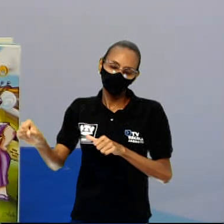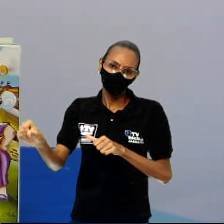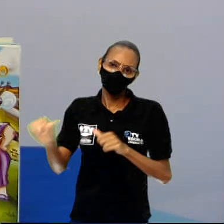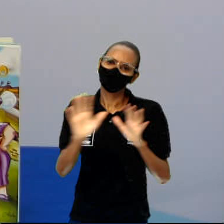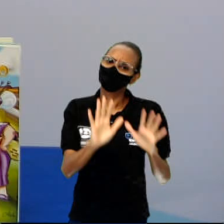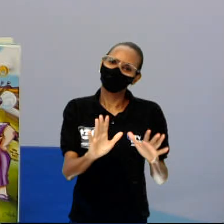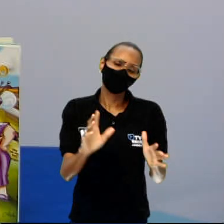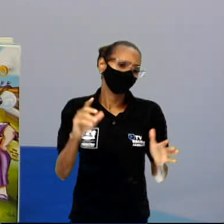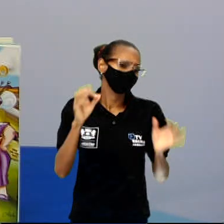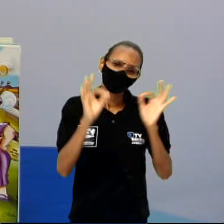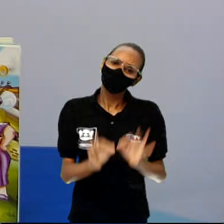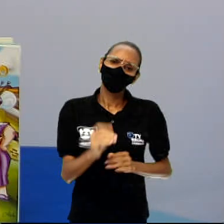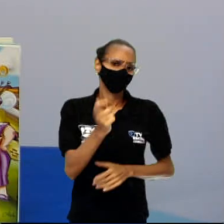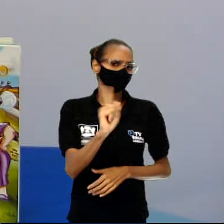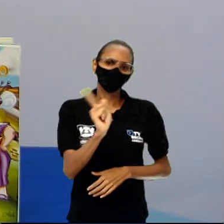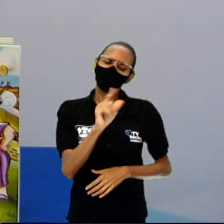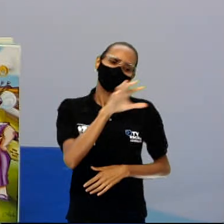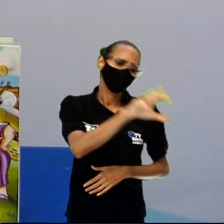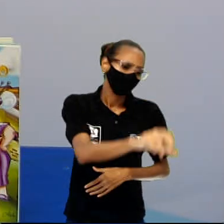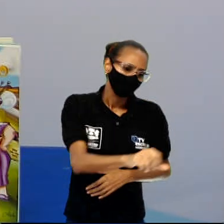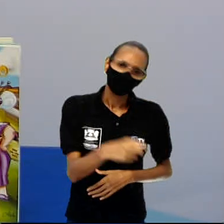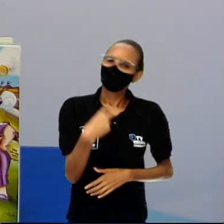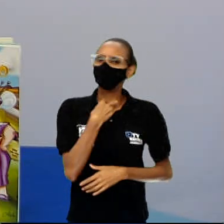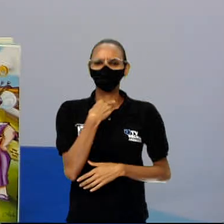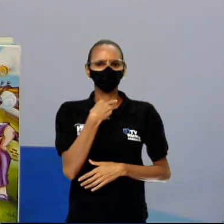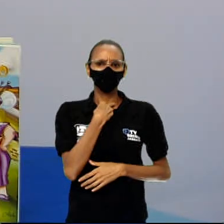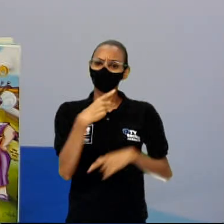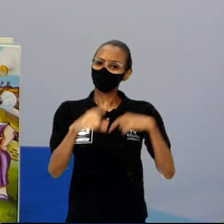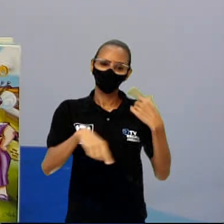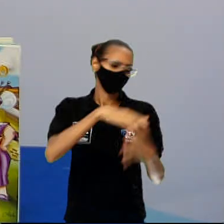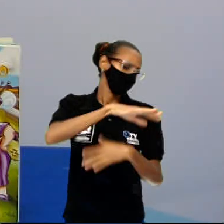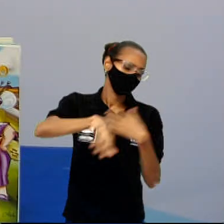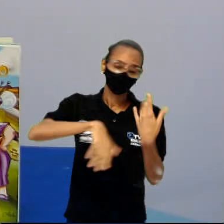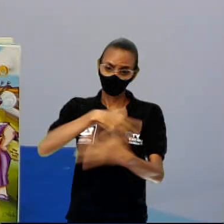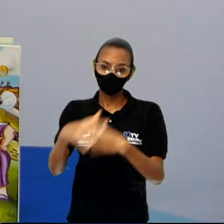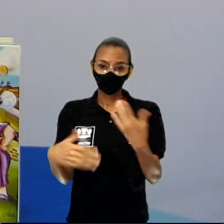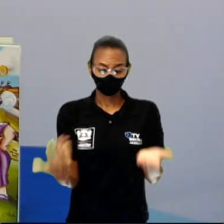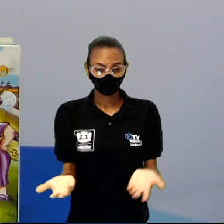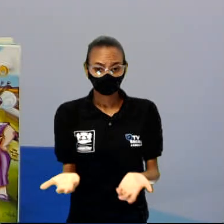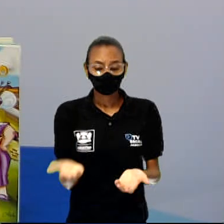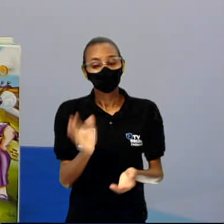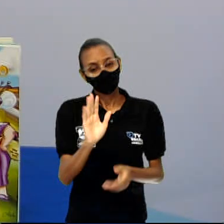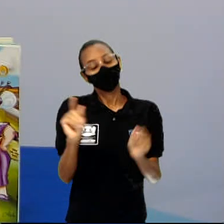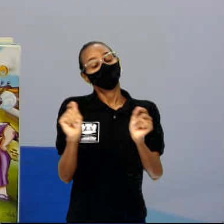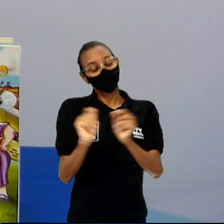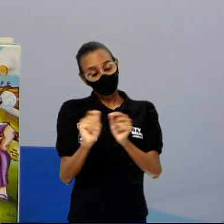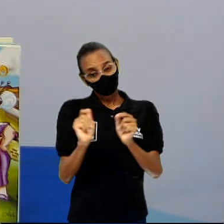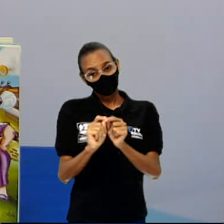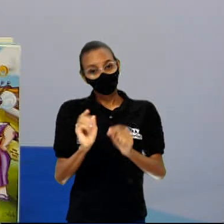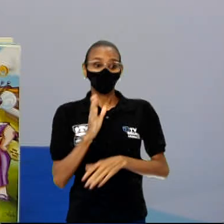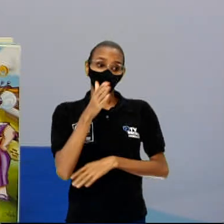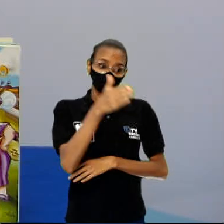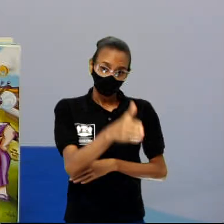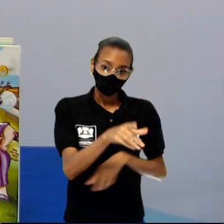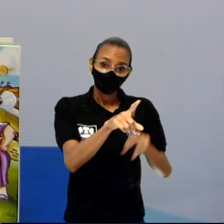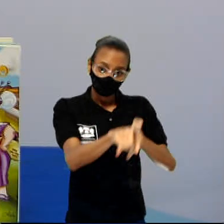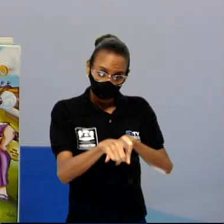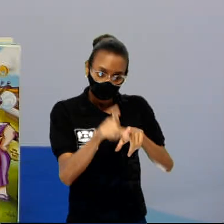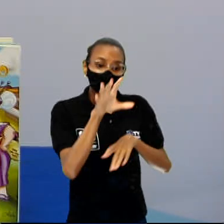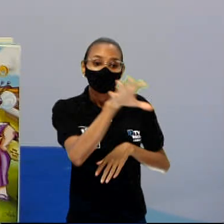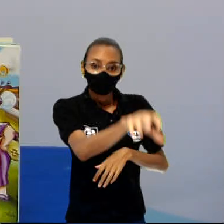não, mexer nas coisas dos outros, como é que pode? Só podia dar em confusão, né? Mas assim ele fez. Veio, pegou os ovos,